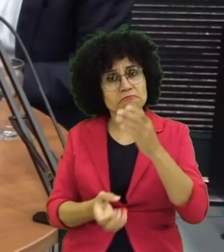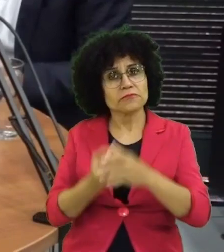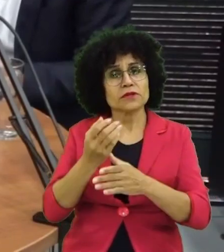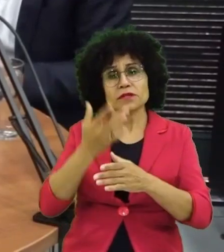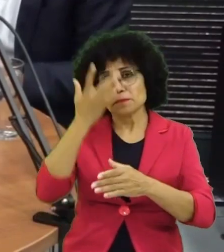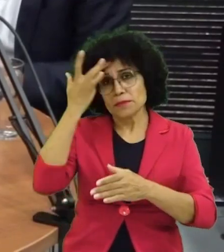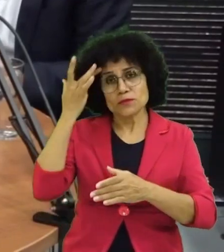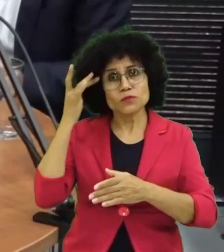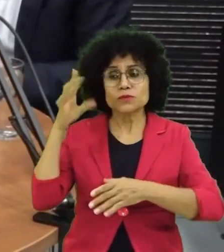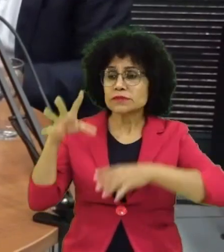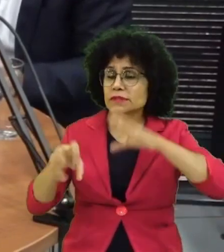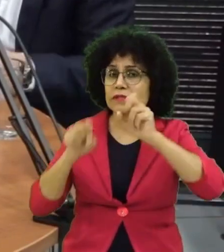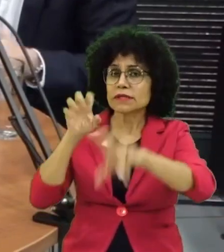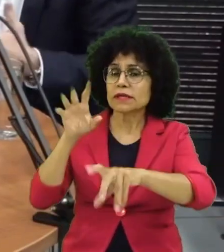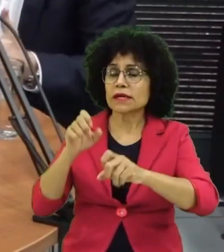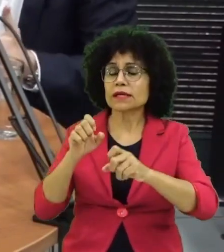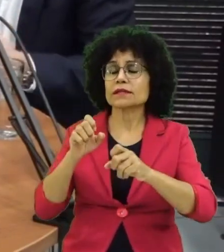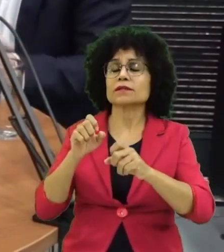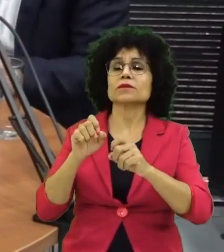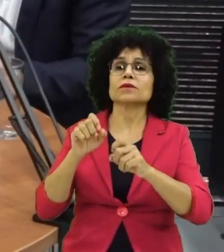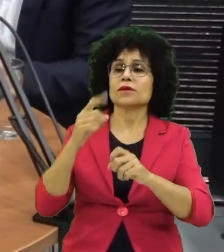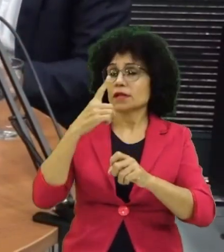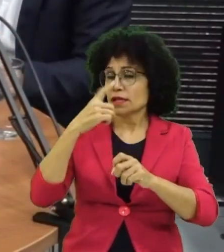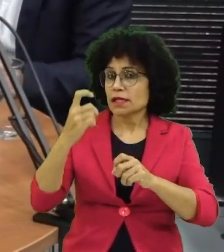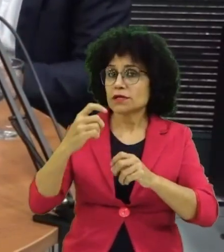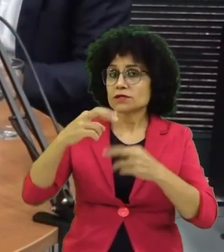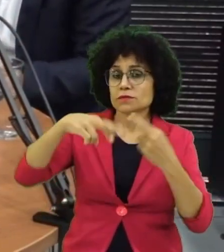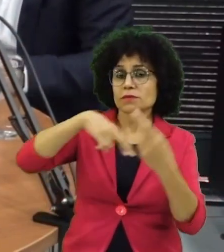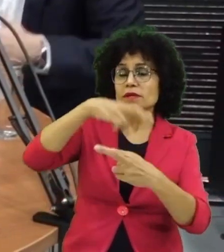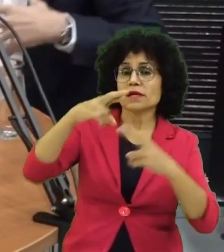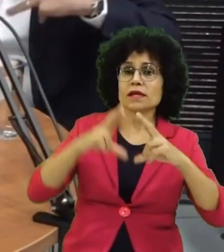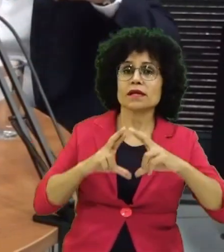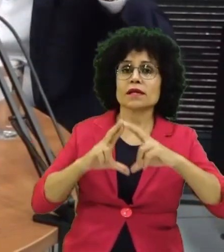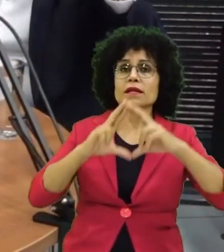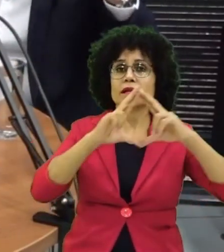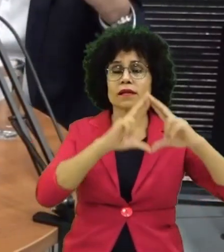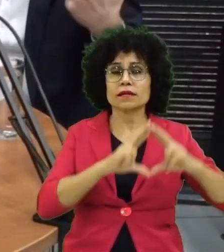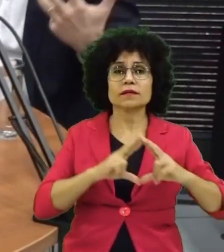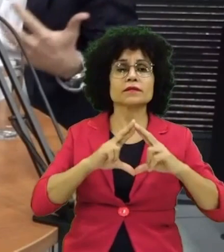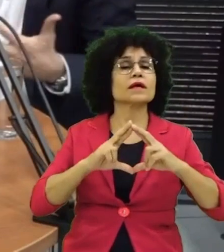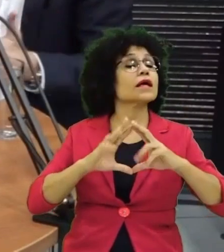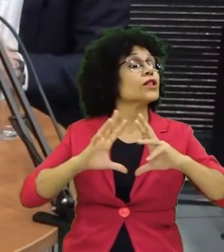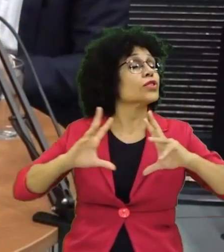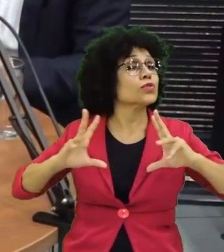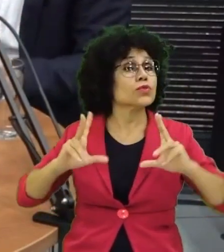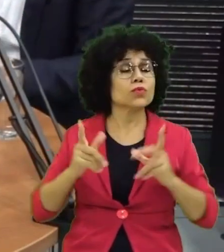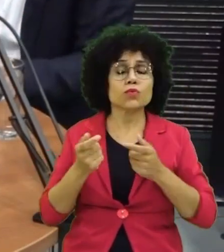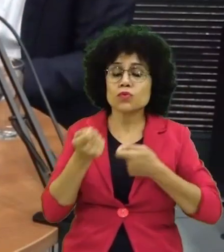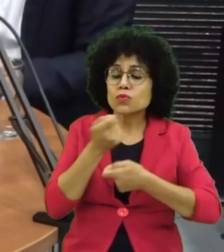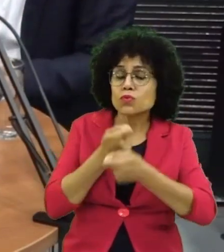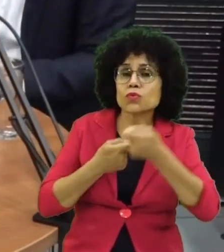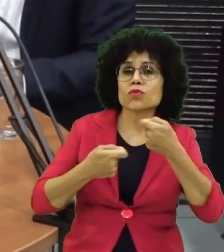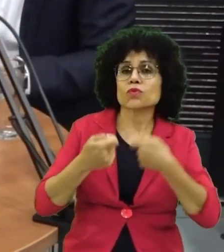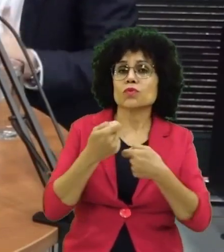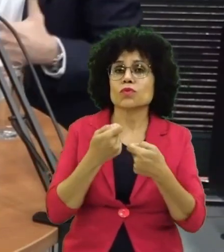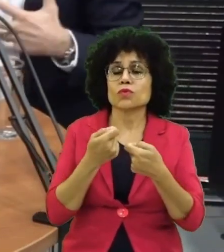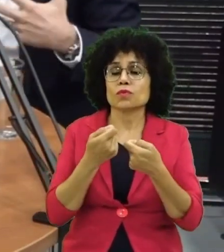de catadores no estado com essas medidas, né? Então é tudo voltado para a economia